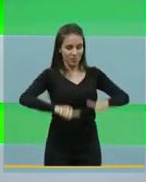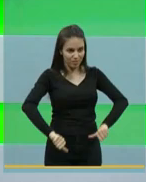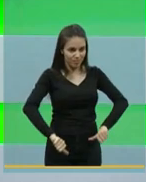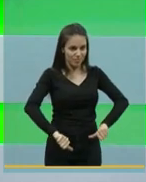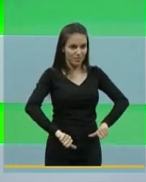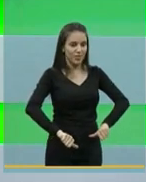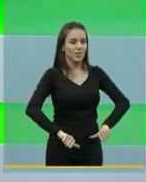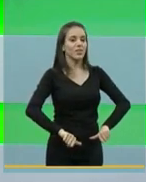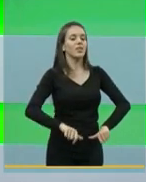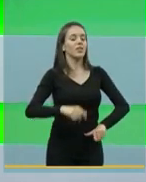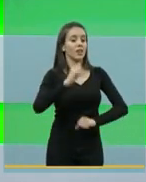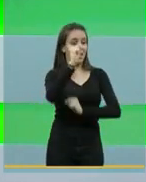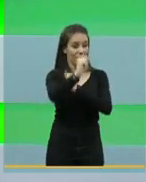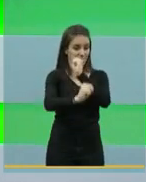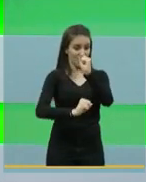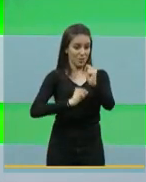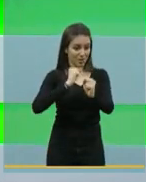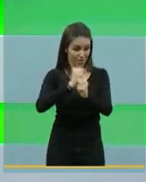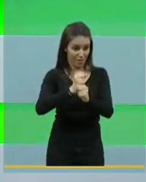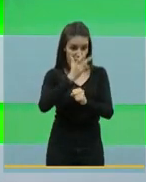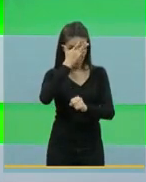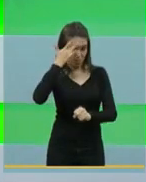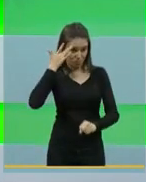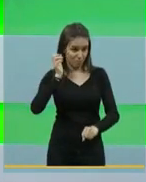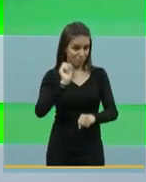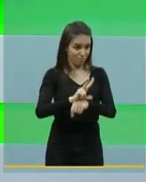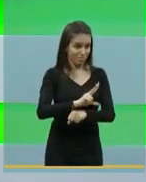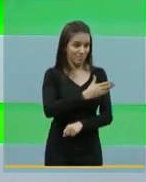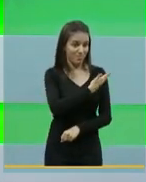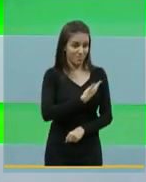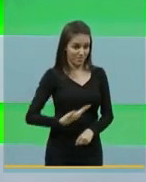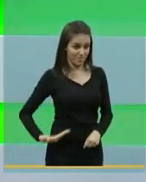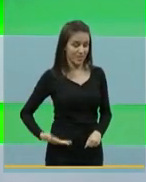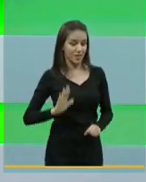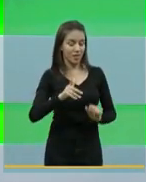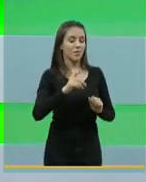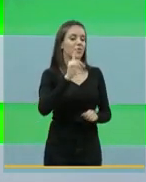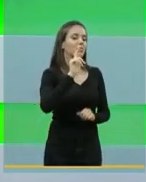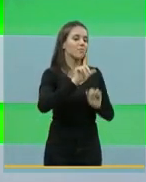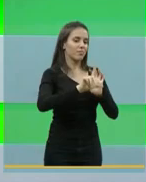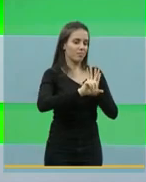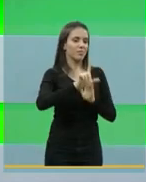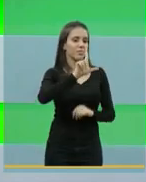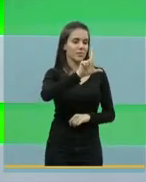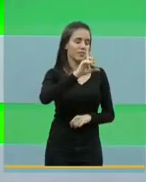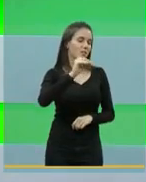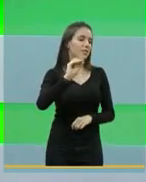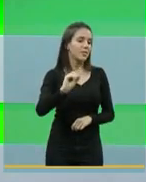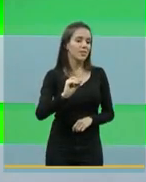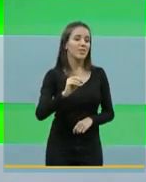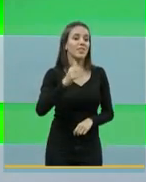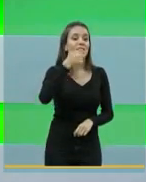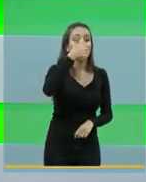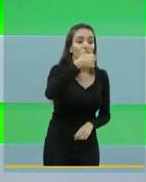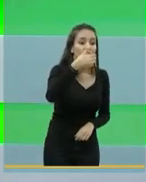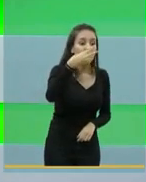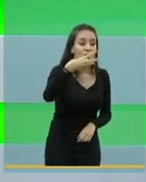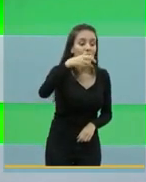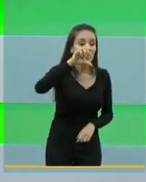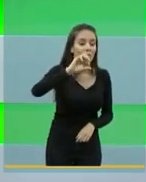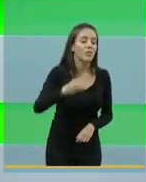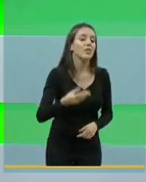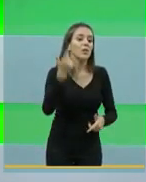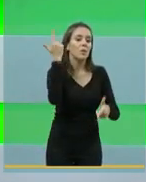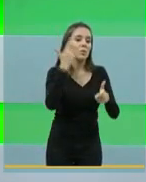governo o ano que vem vai já está na lg ó 139 bilhões e